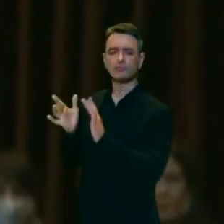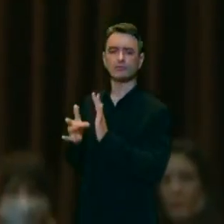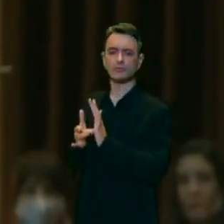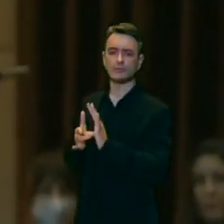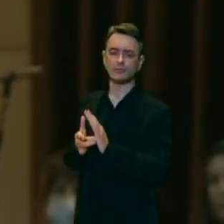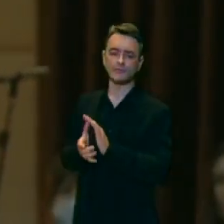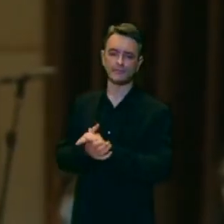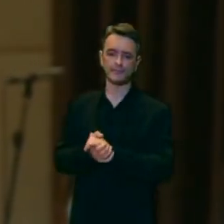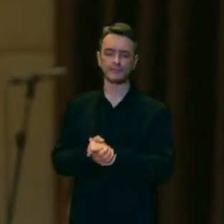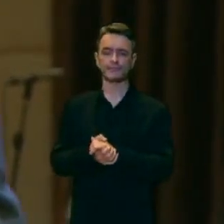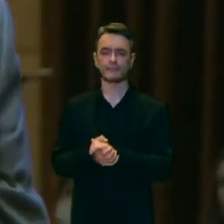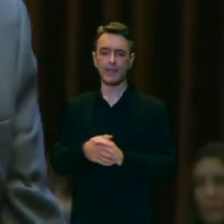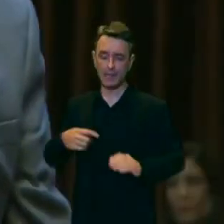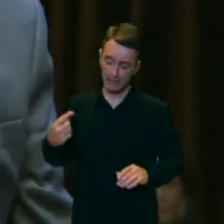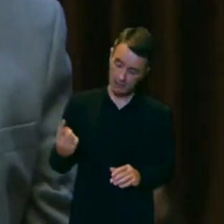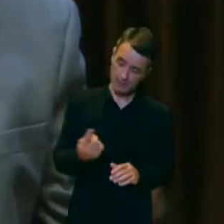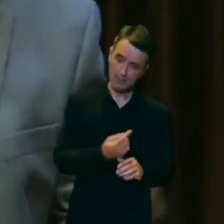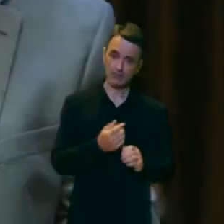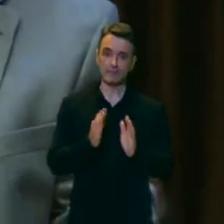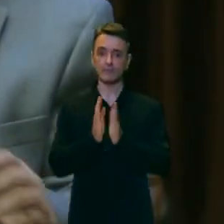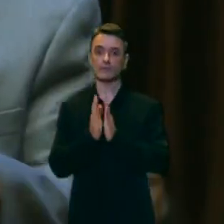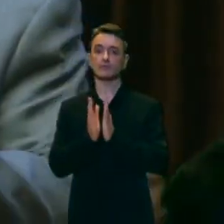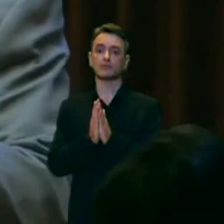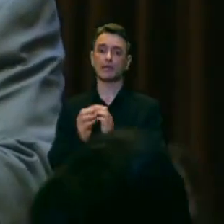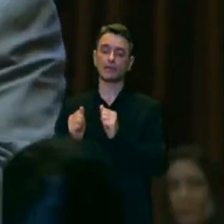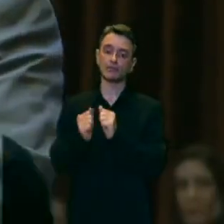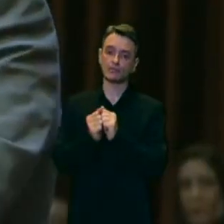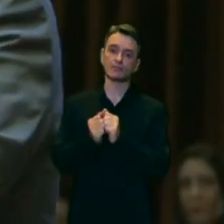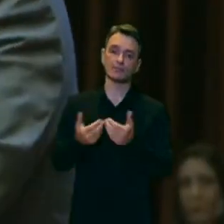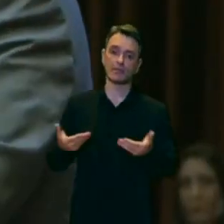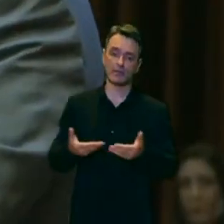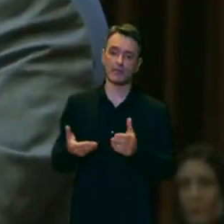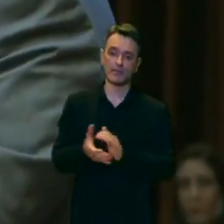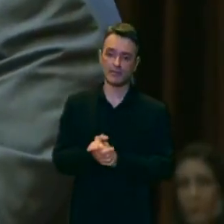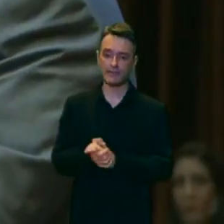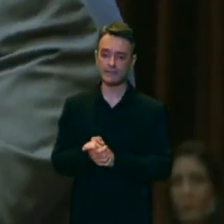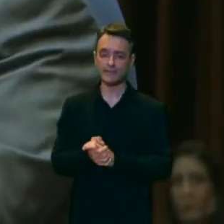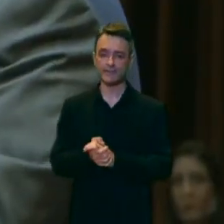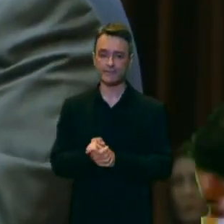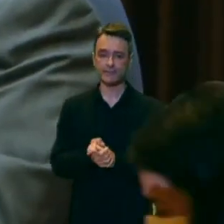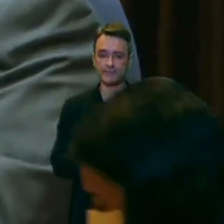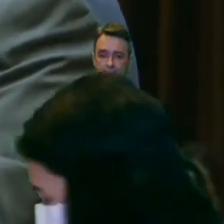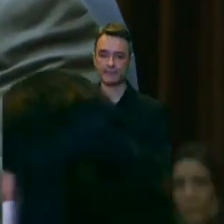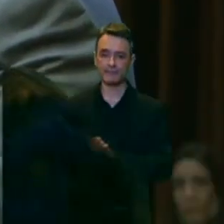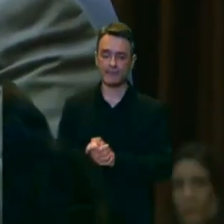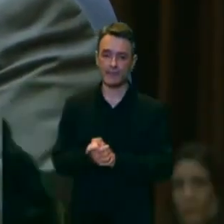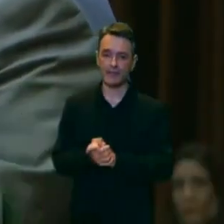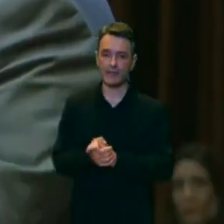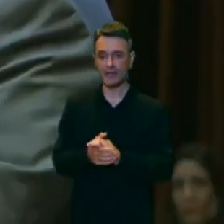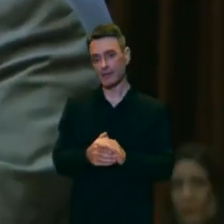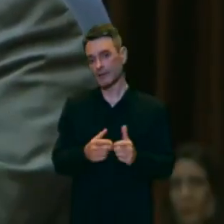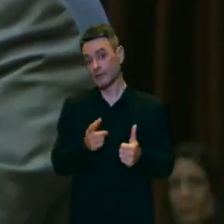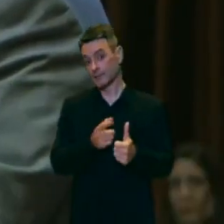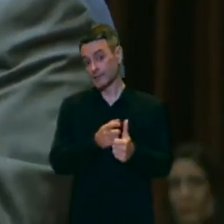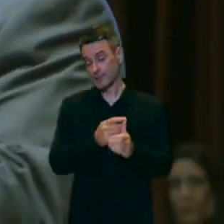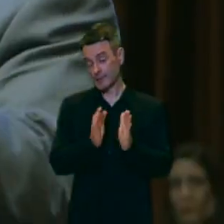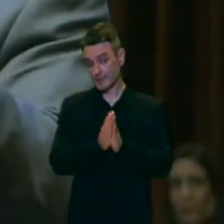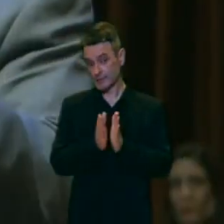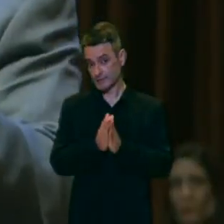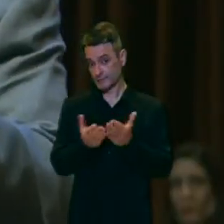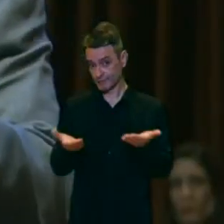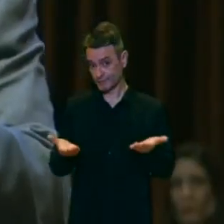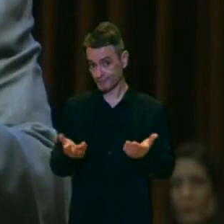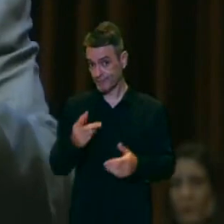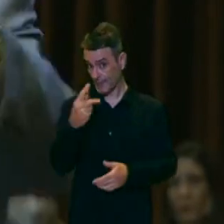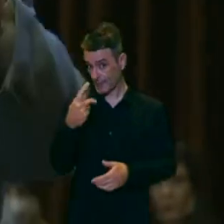tá? E a gente vai orar juntos agora. A primeira oração eu não posso fazer, tá? Você precisa falar